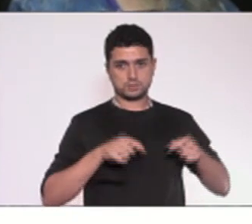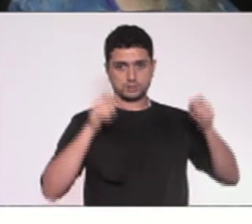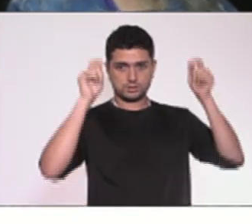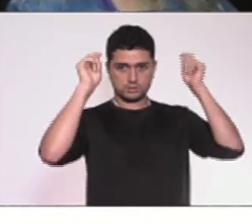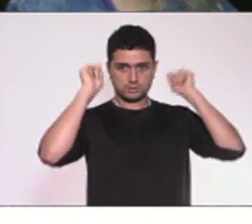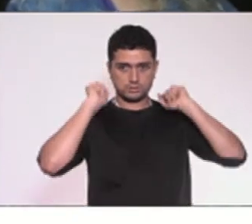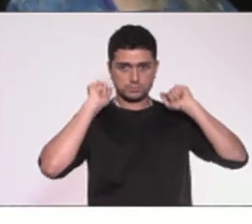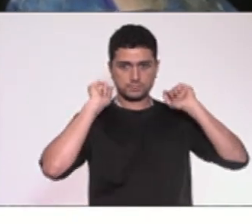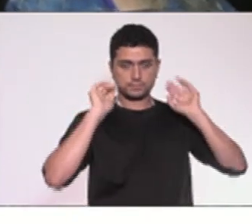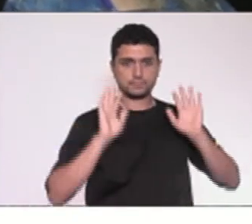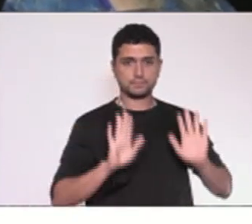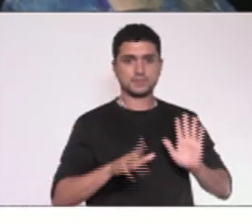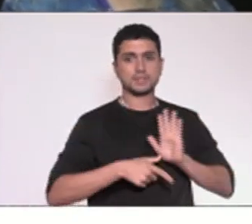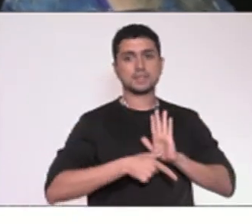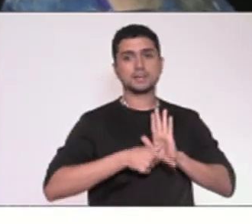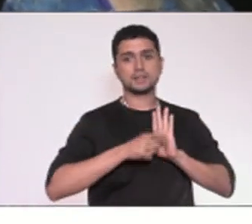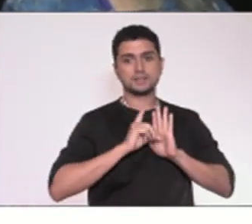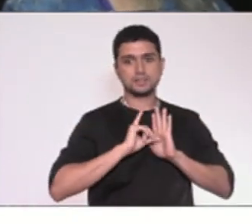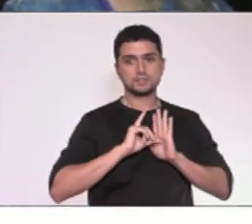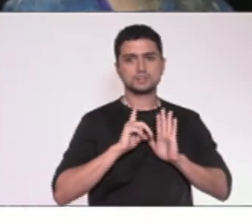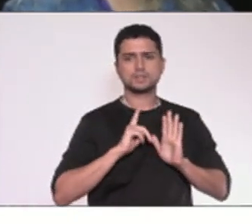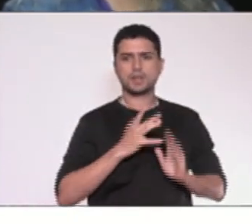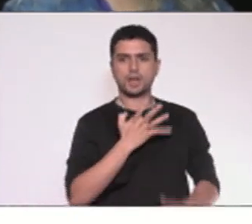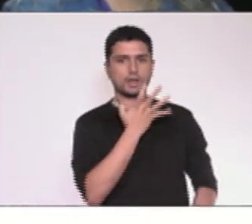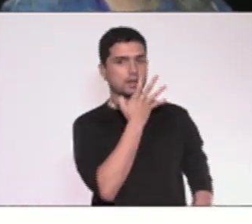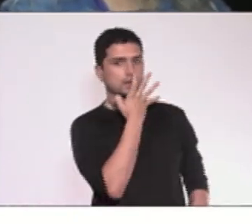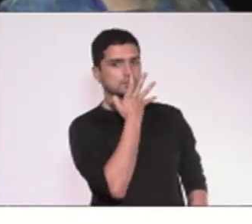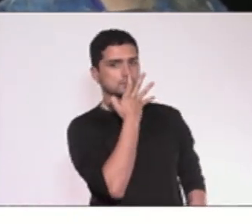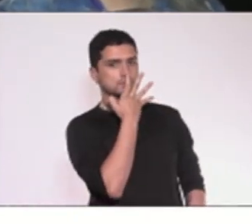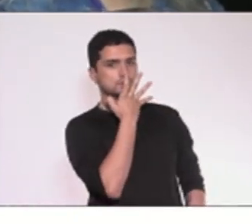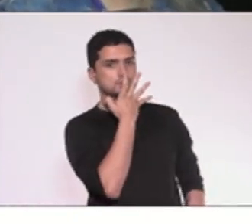Surgiu, antes de tudo, a admiração.